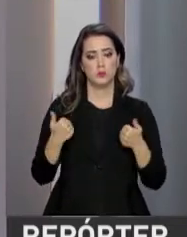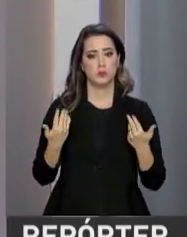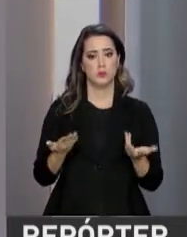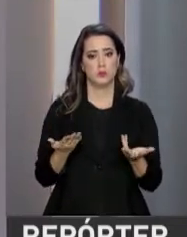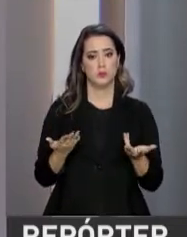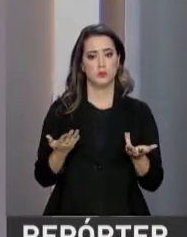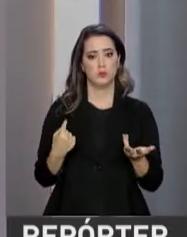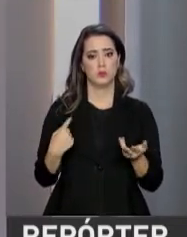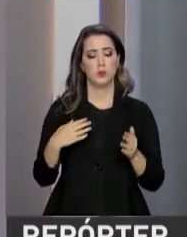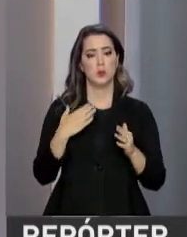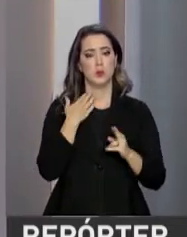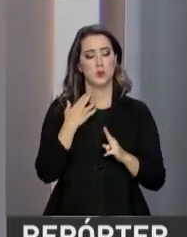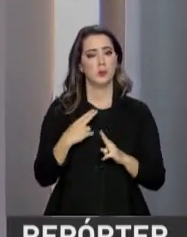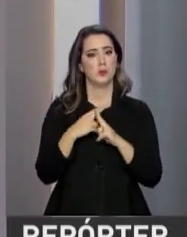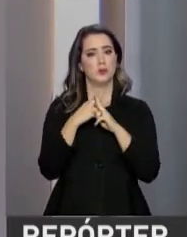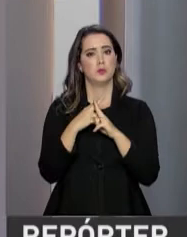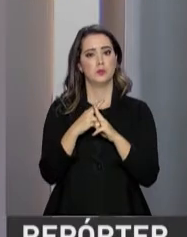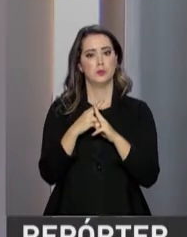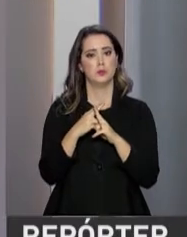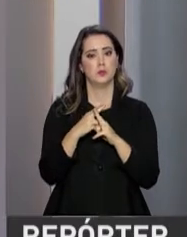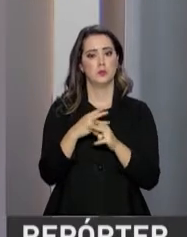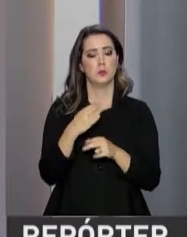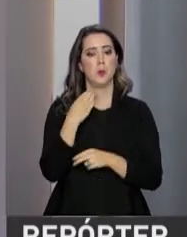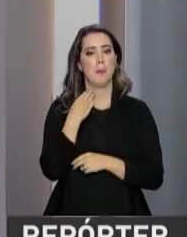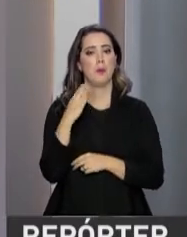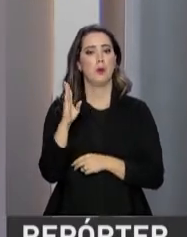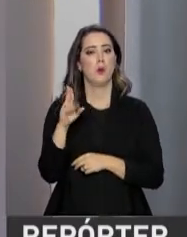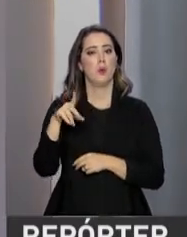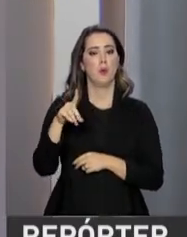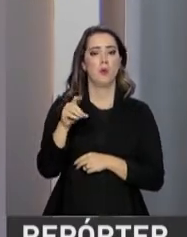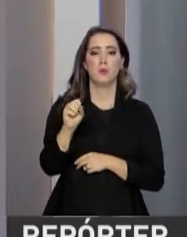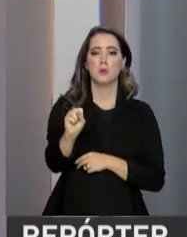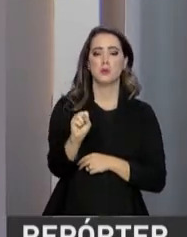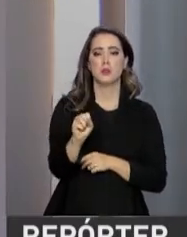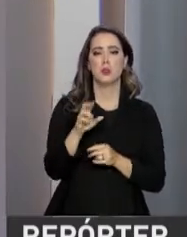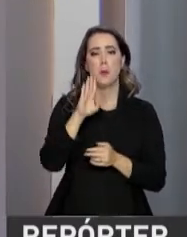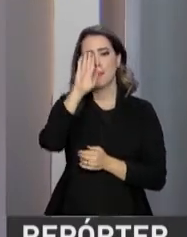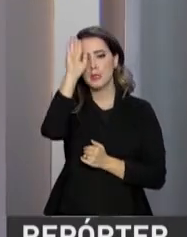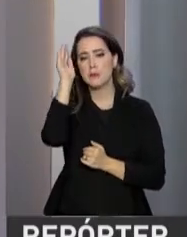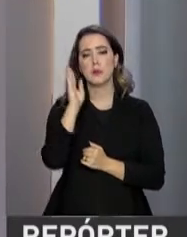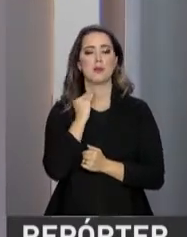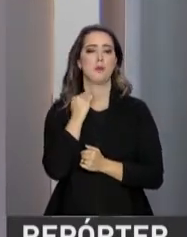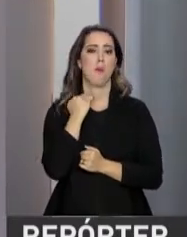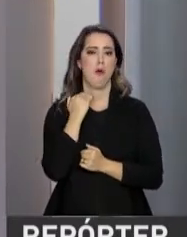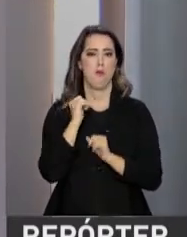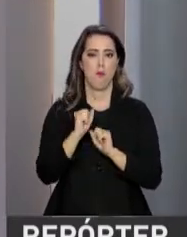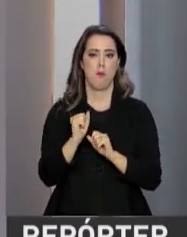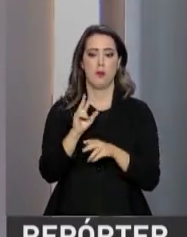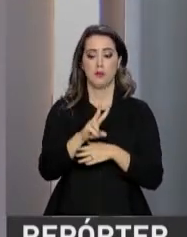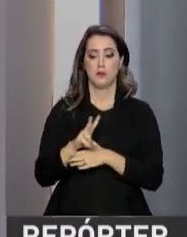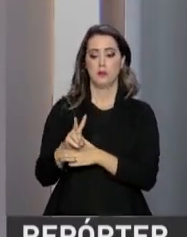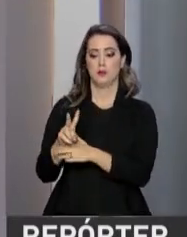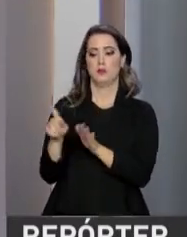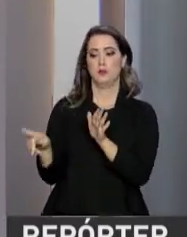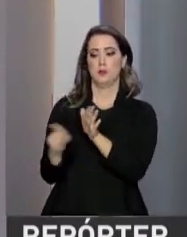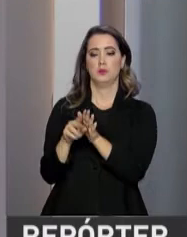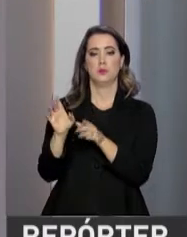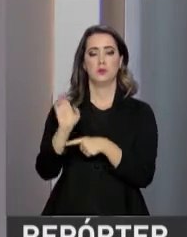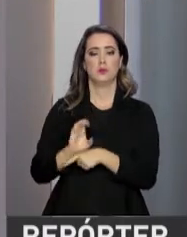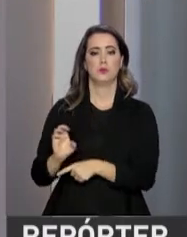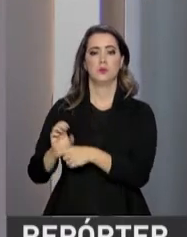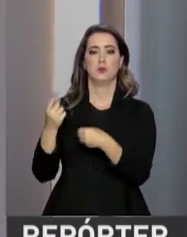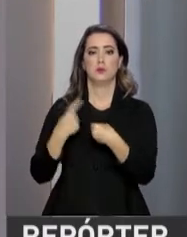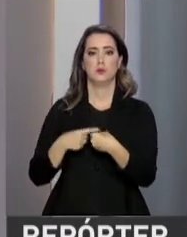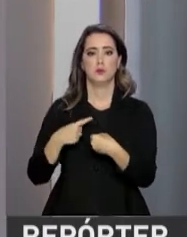caixa econômica é bom do bds banco do brasil os principais bancos possam fazer esse financiamento ao digitar os